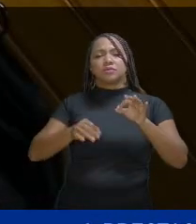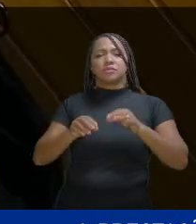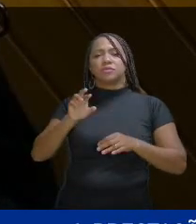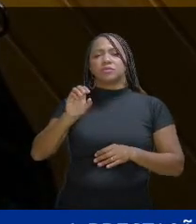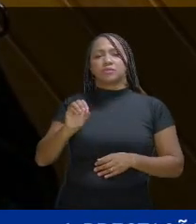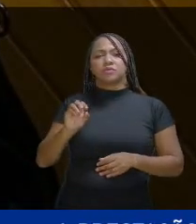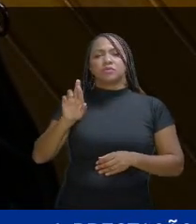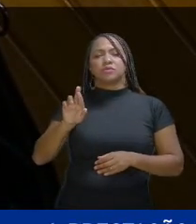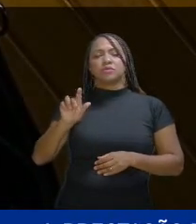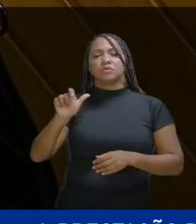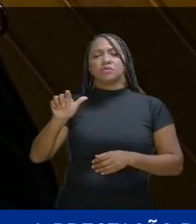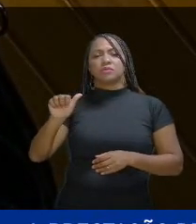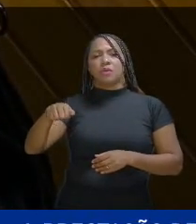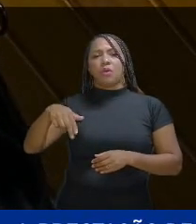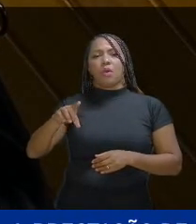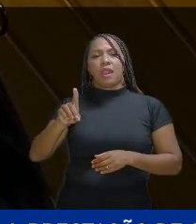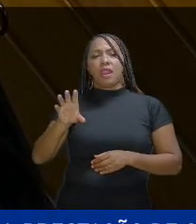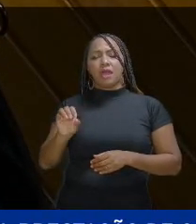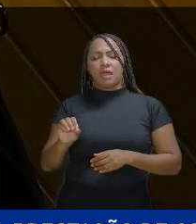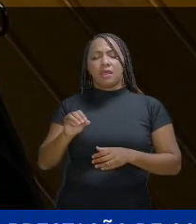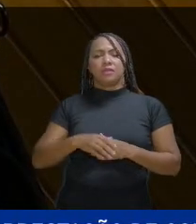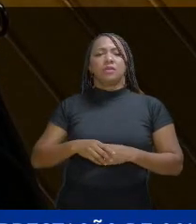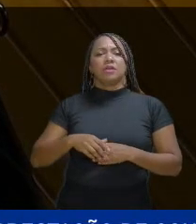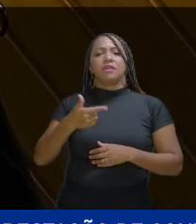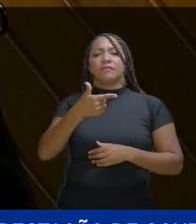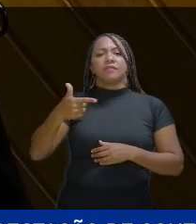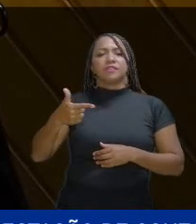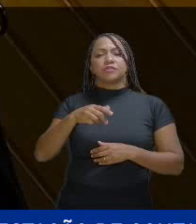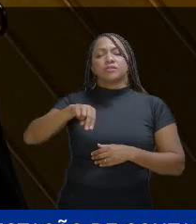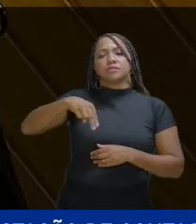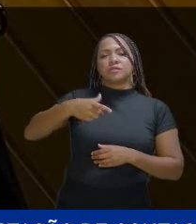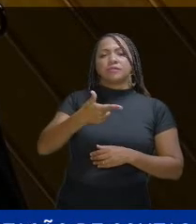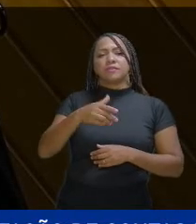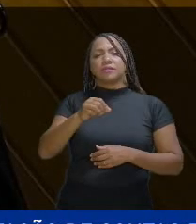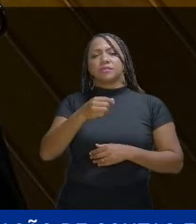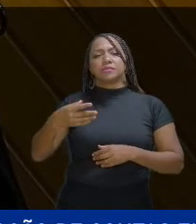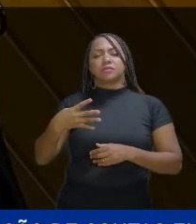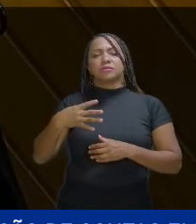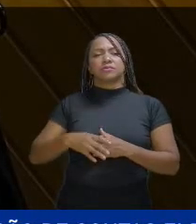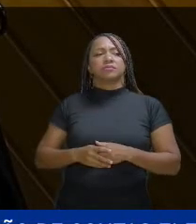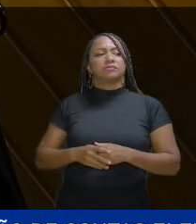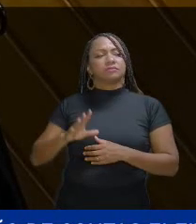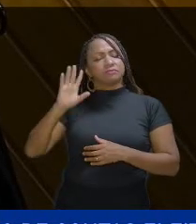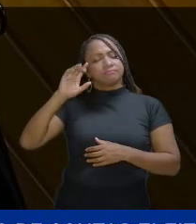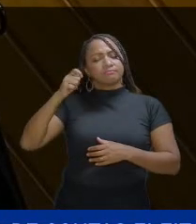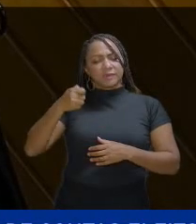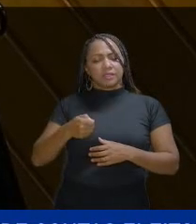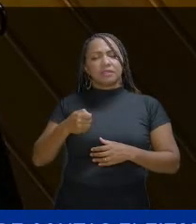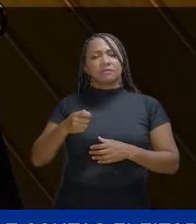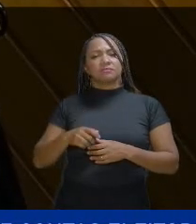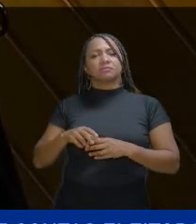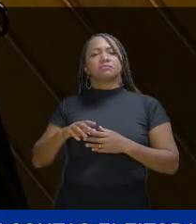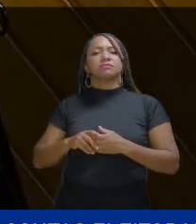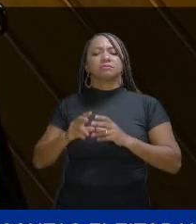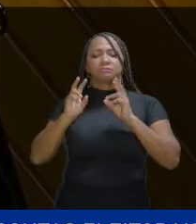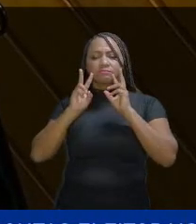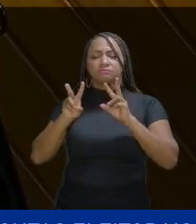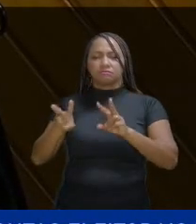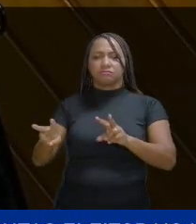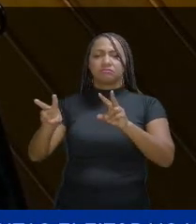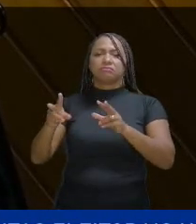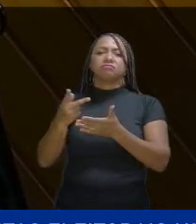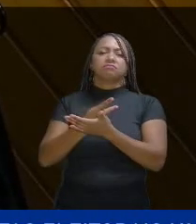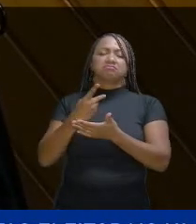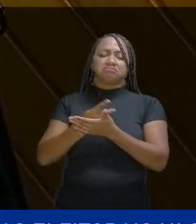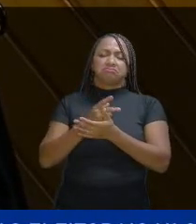na sessão de 22/11 de 2022. Dessa forma, reconheço tratar-se de falha formal, sem comprometimento da regularidade